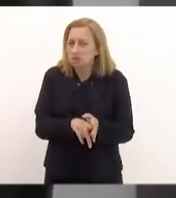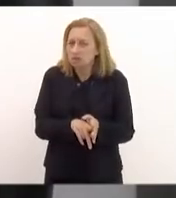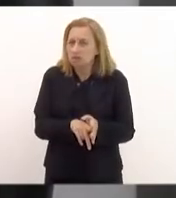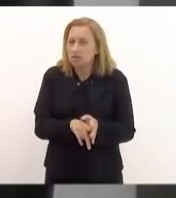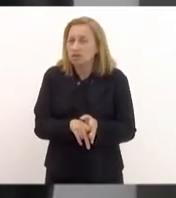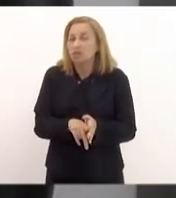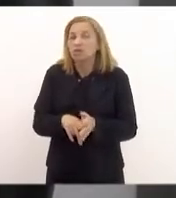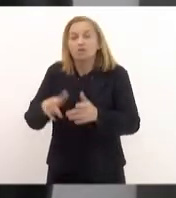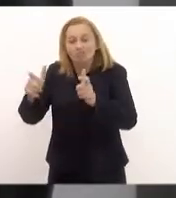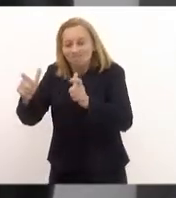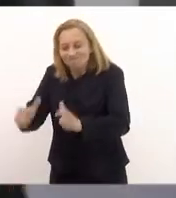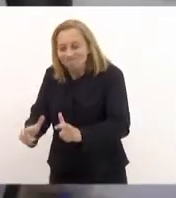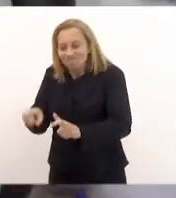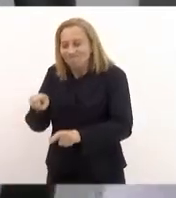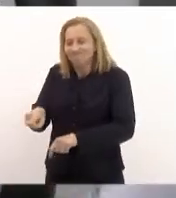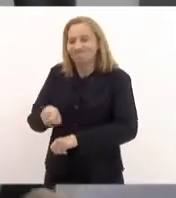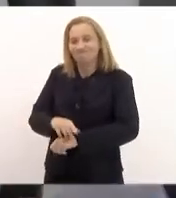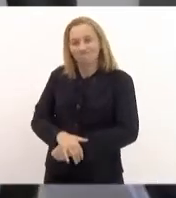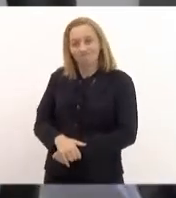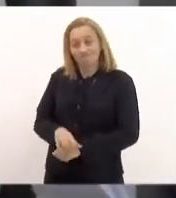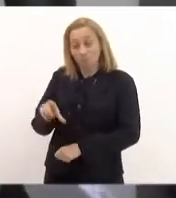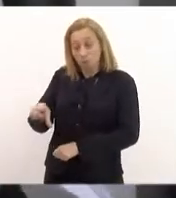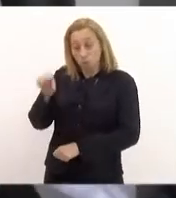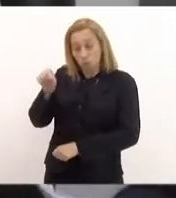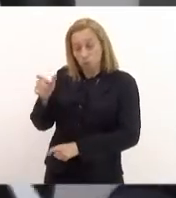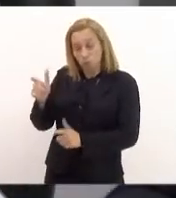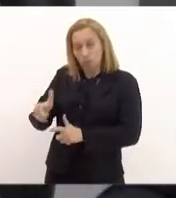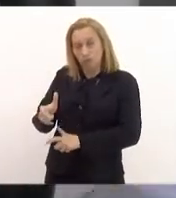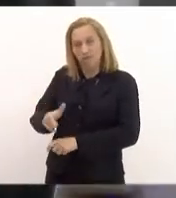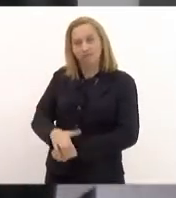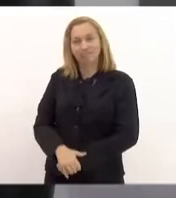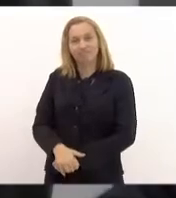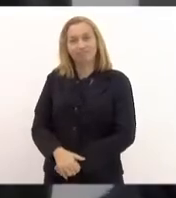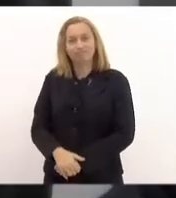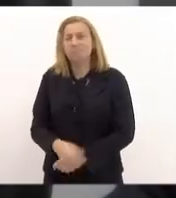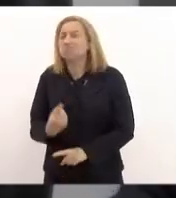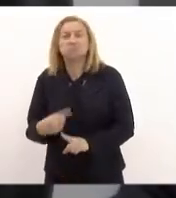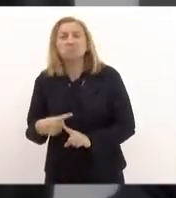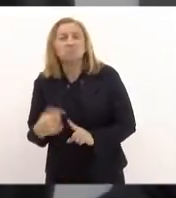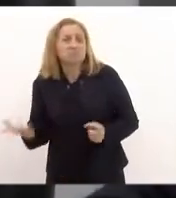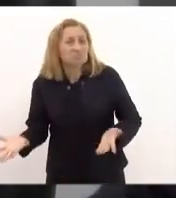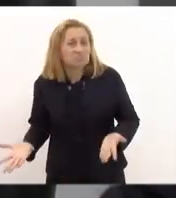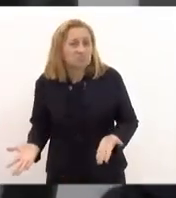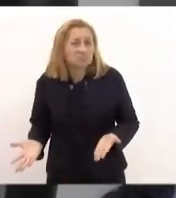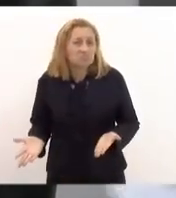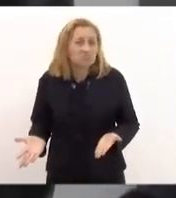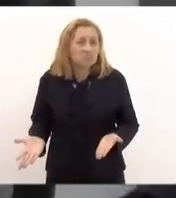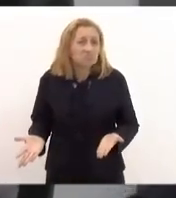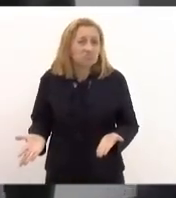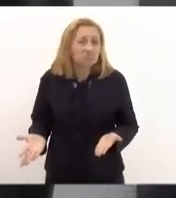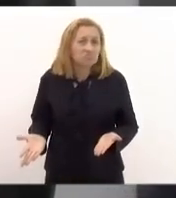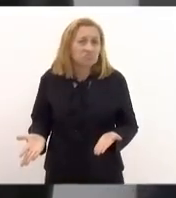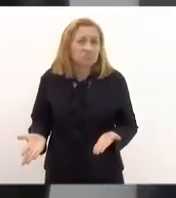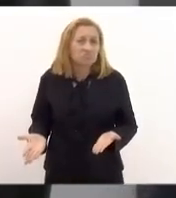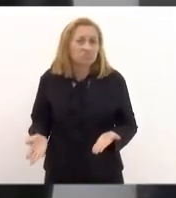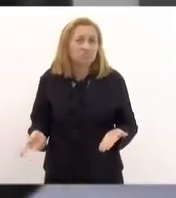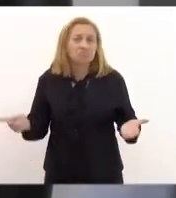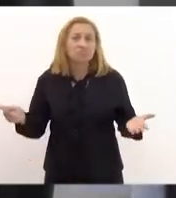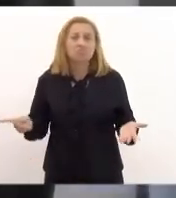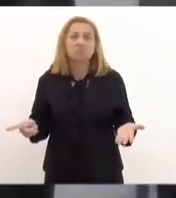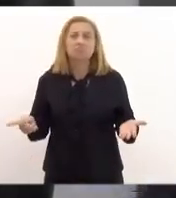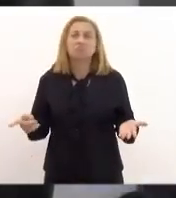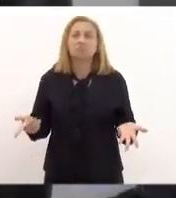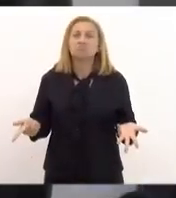aquela localização, a escolha do local, e por que existia o que